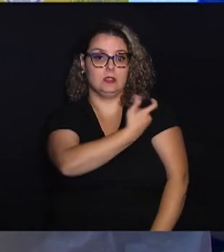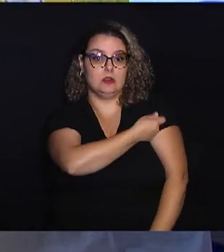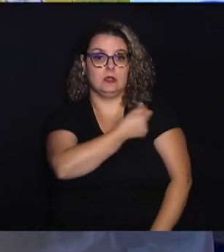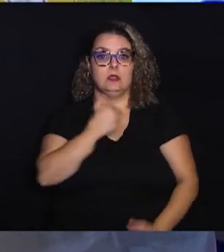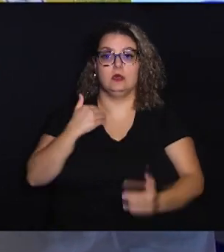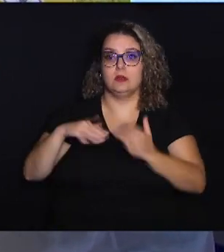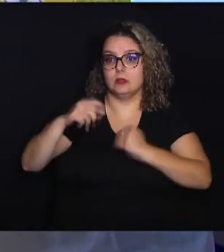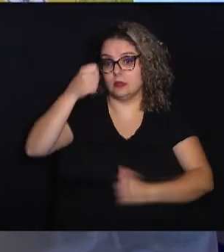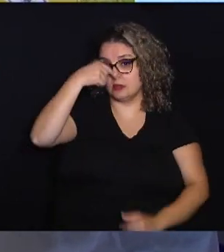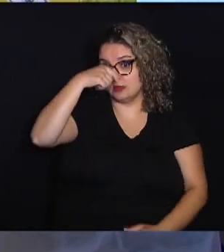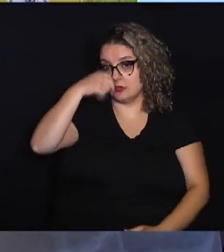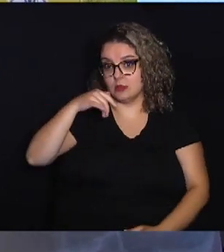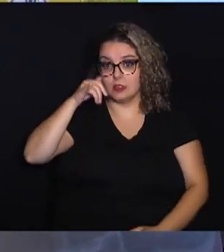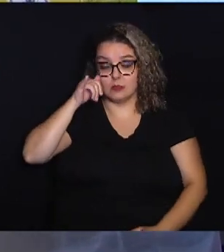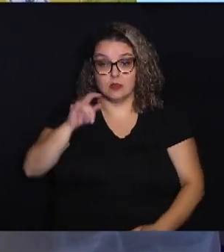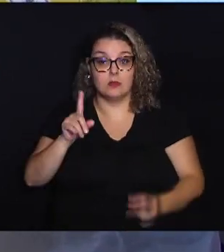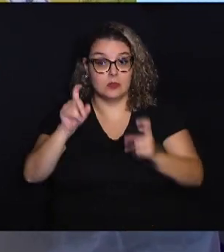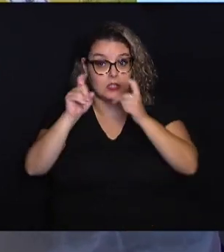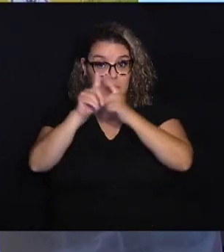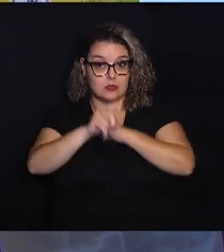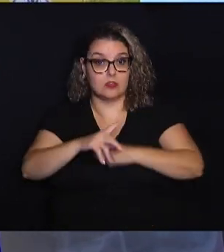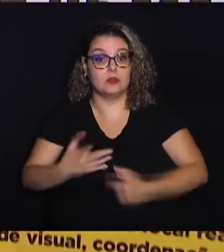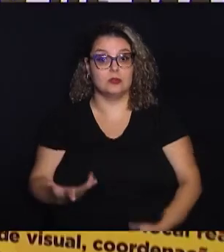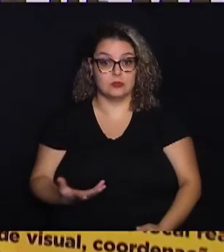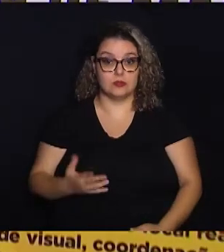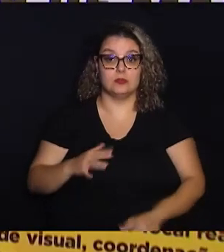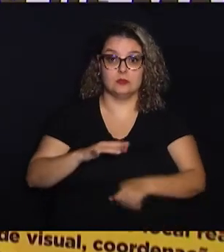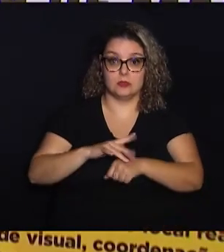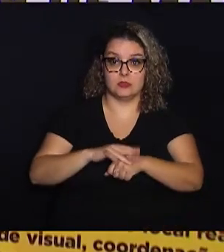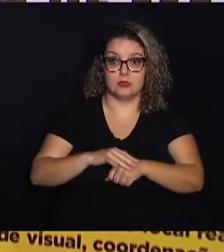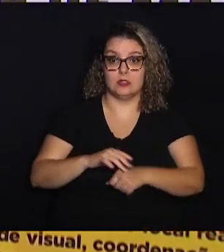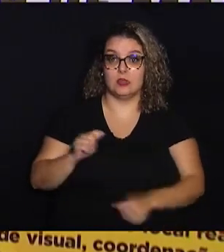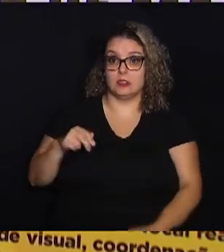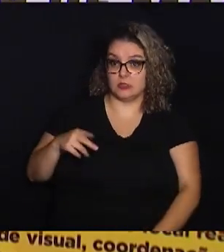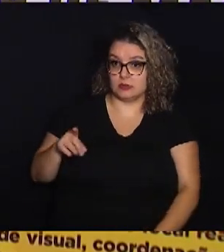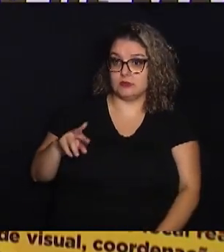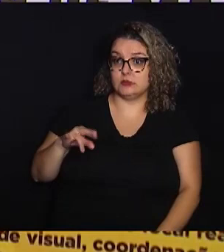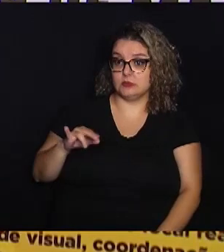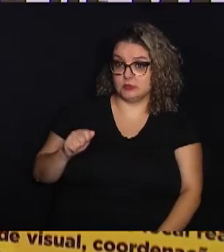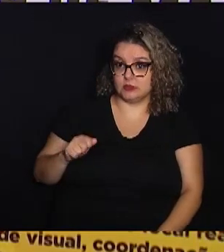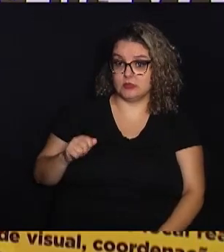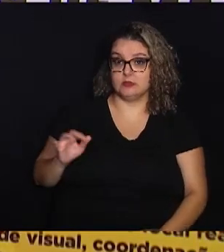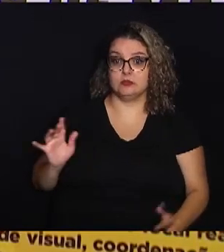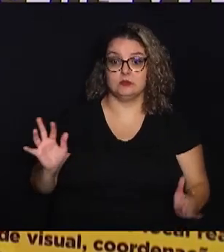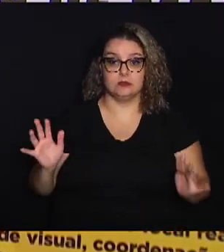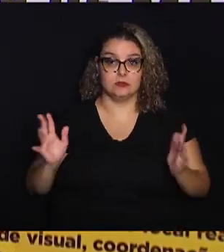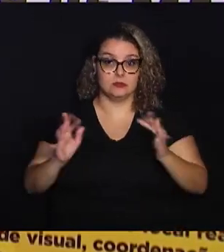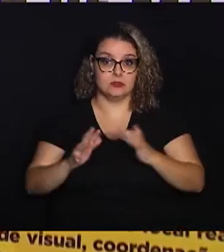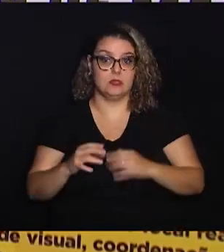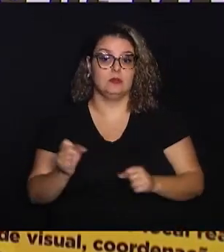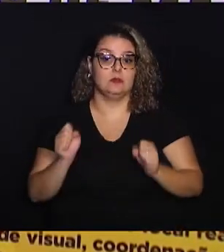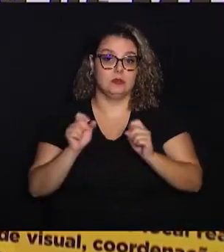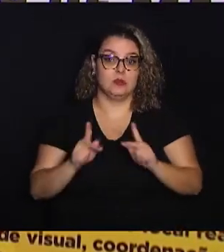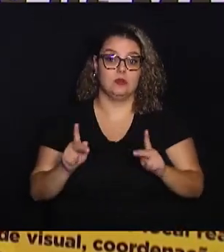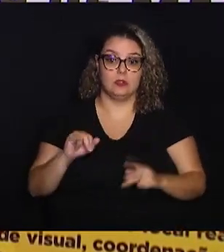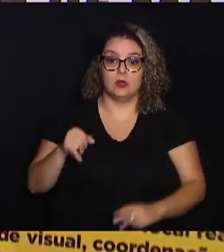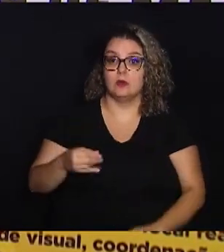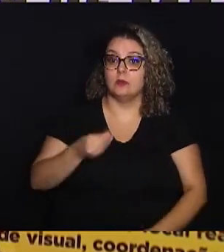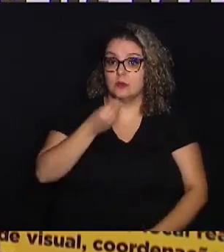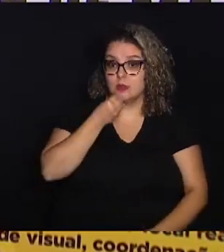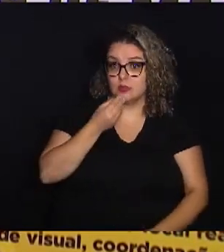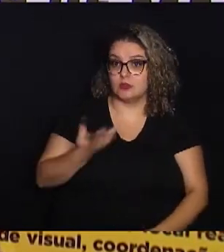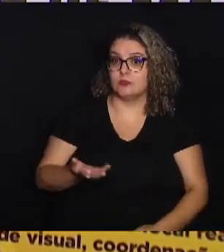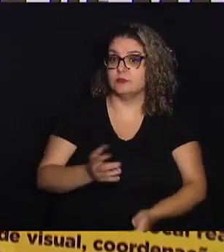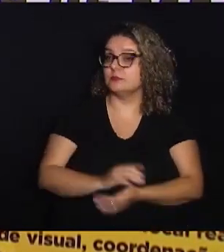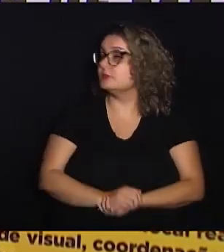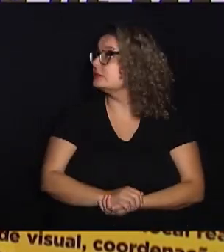para evitar complicações causadas pela doença. Andréia, que estava caminhando pelo shopping, aproveitou a